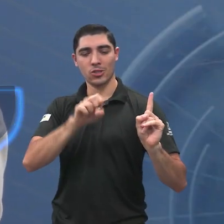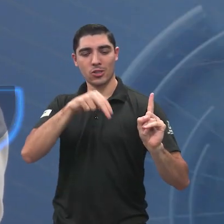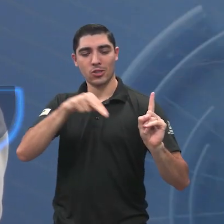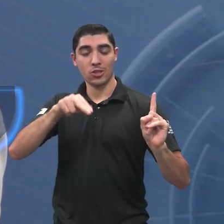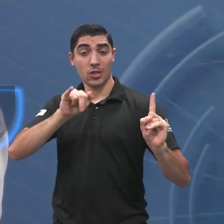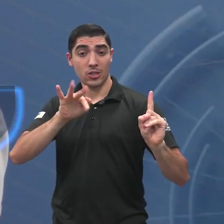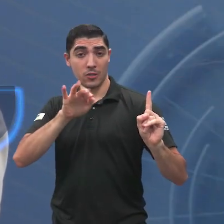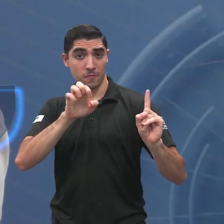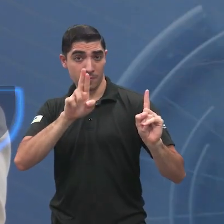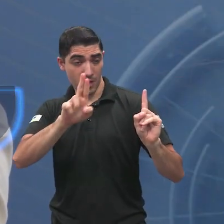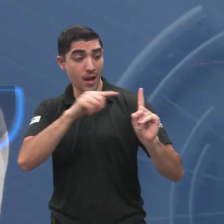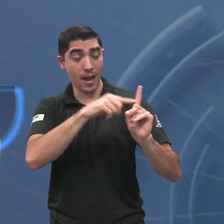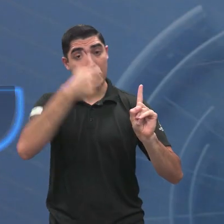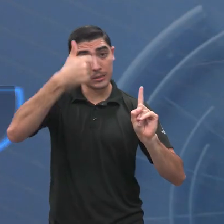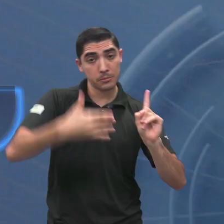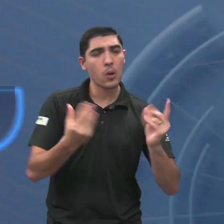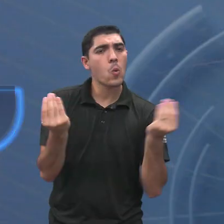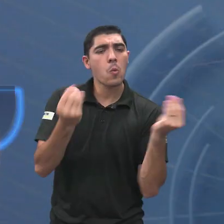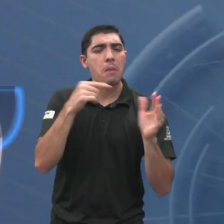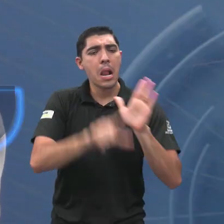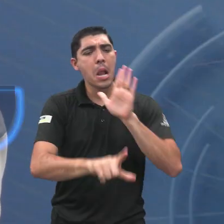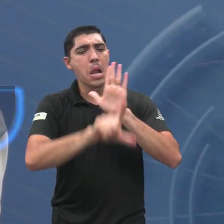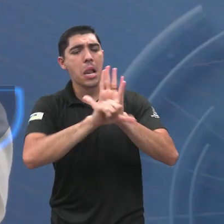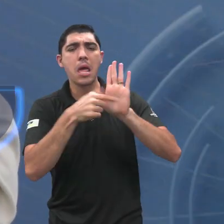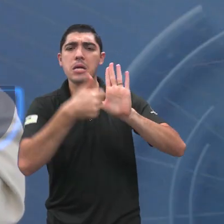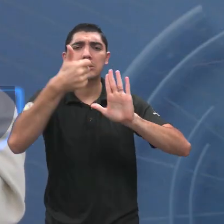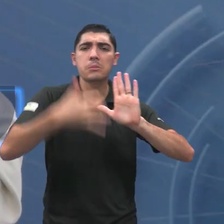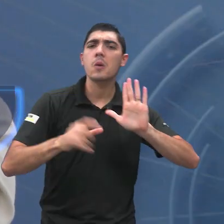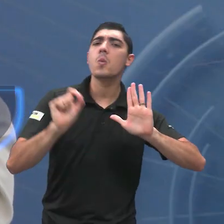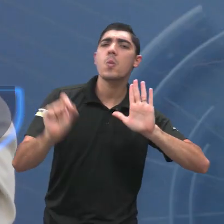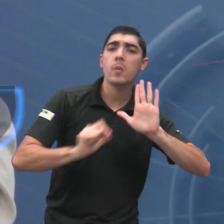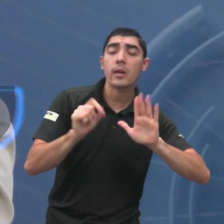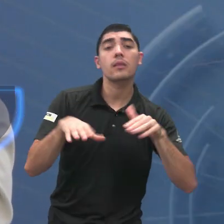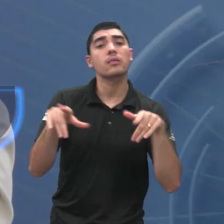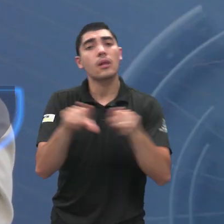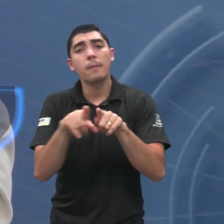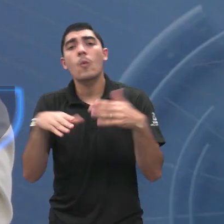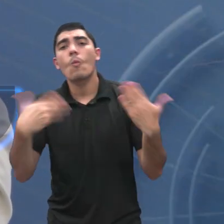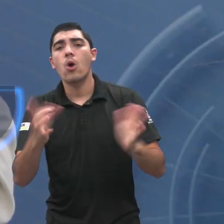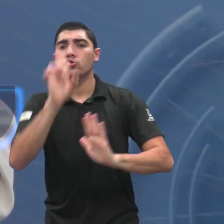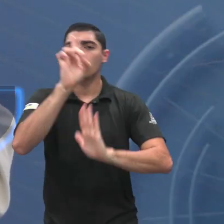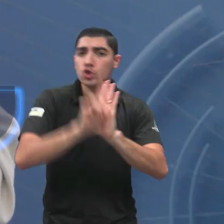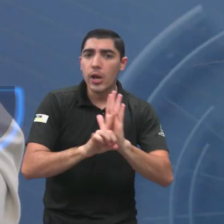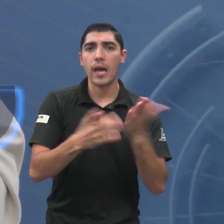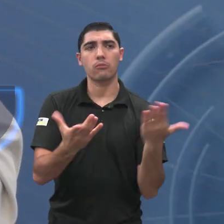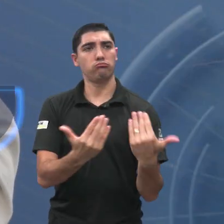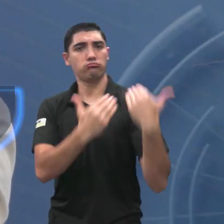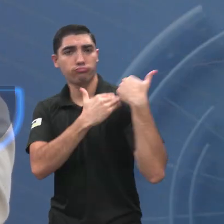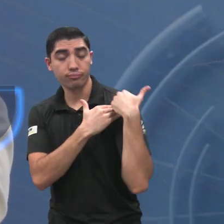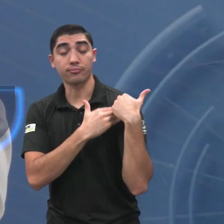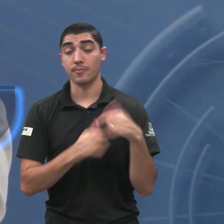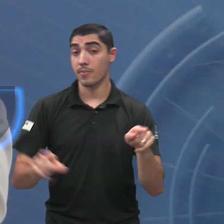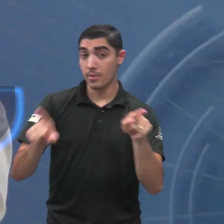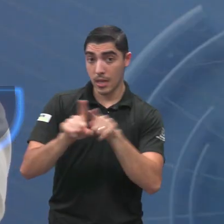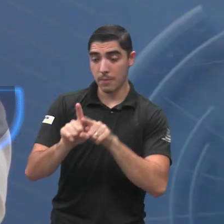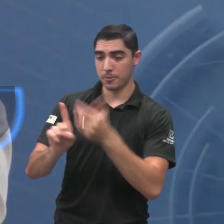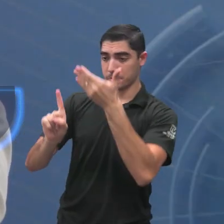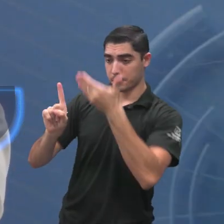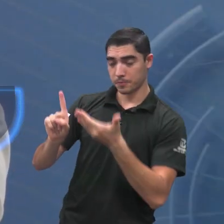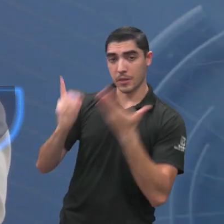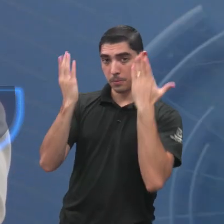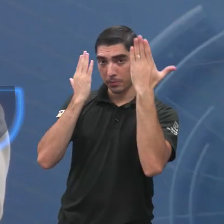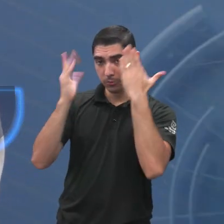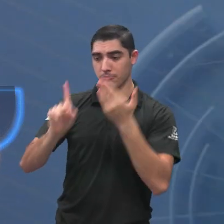né, o que a legislação prevê e quais os direitos e deveres envolvidos. E também temos aqui o